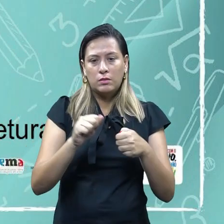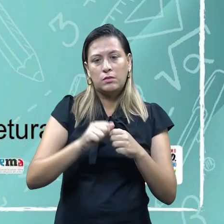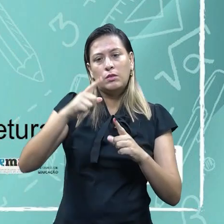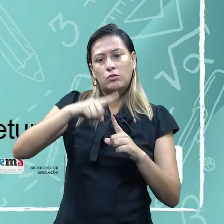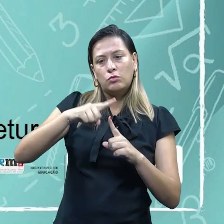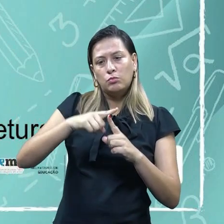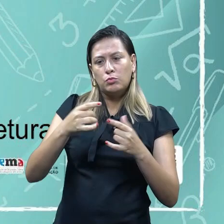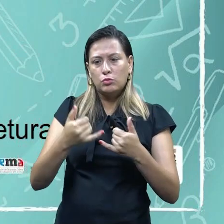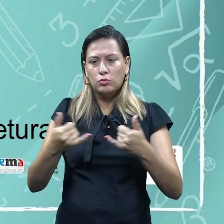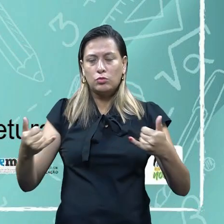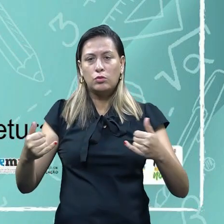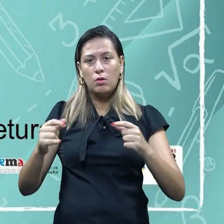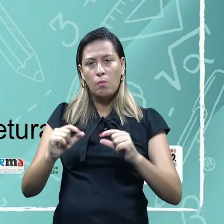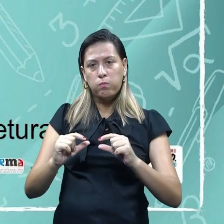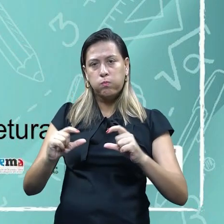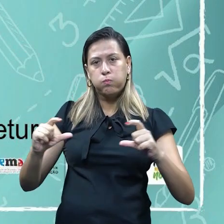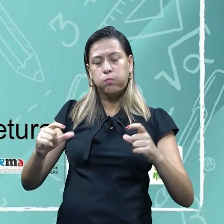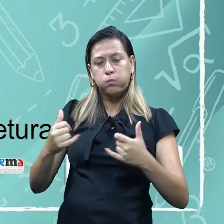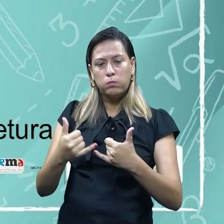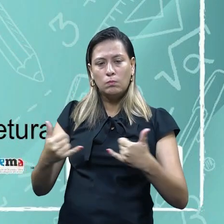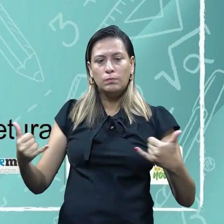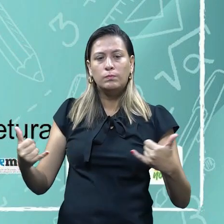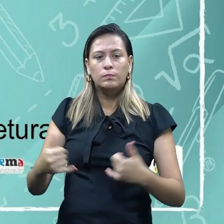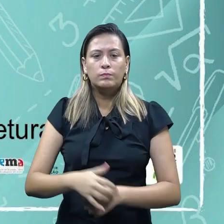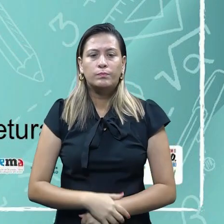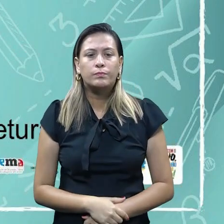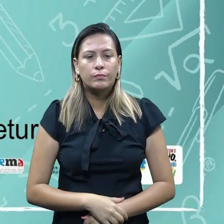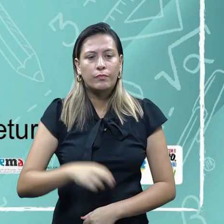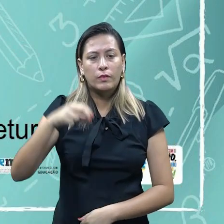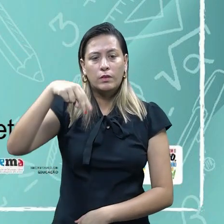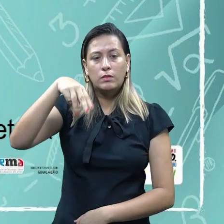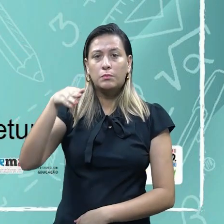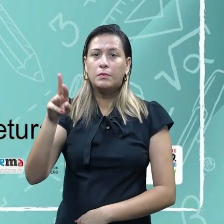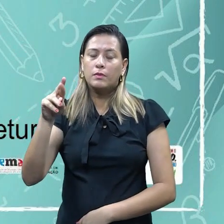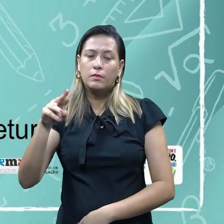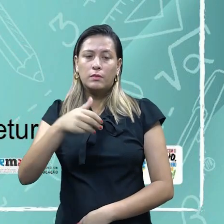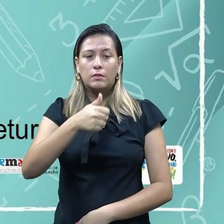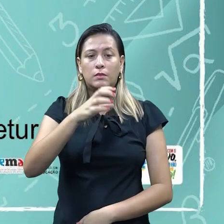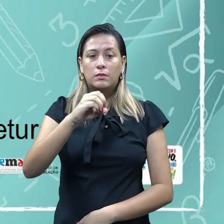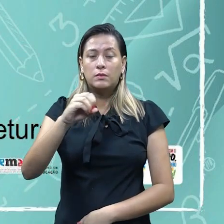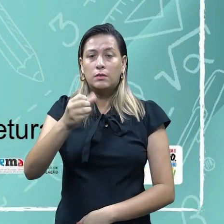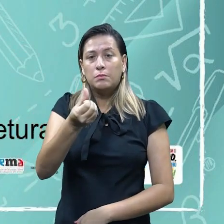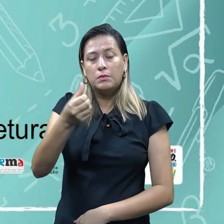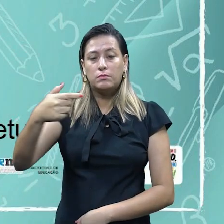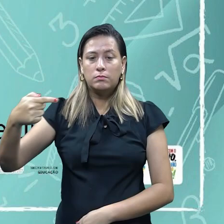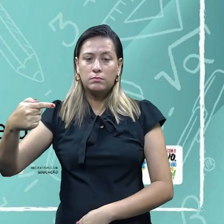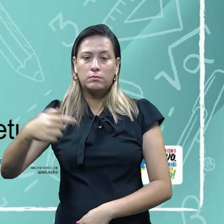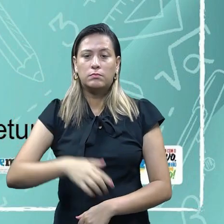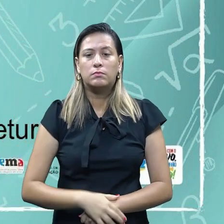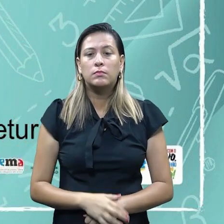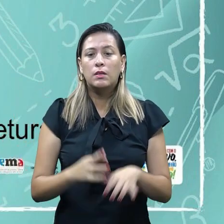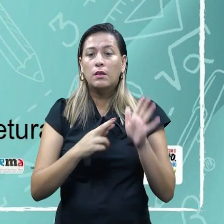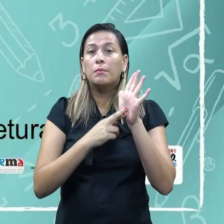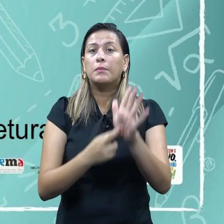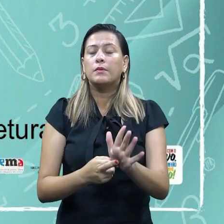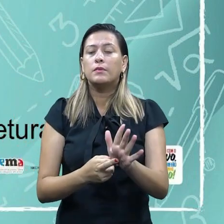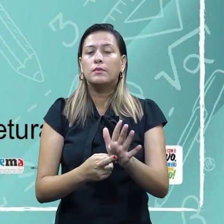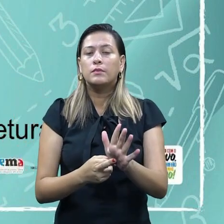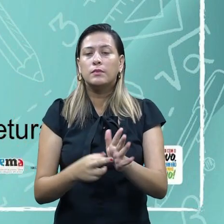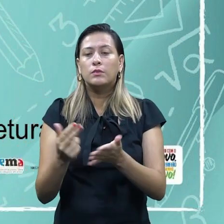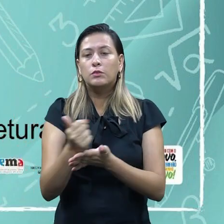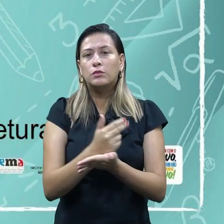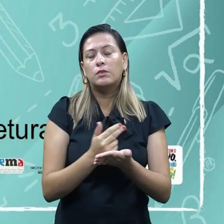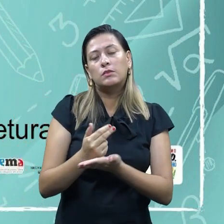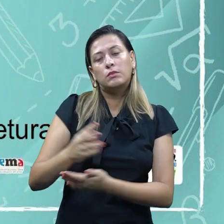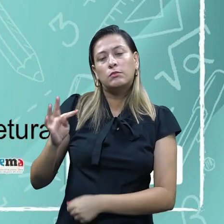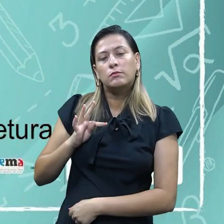tipos de linhas e largura das linhas. A NBR 10067, representação em